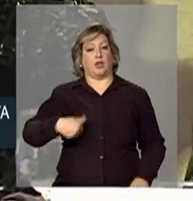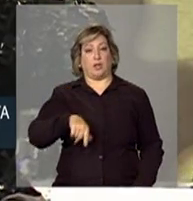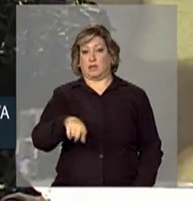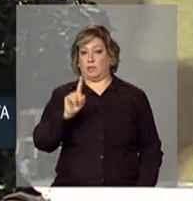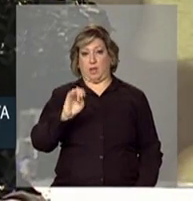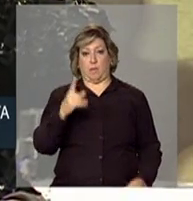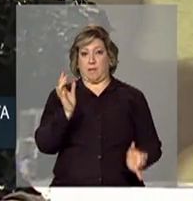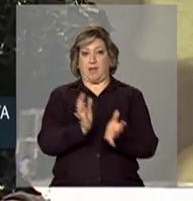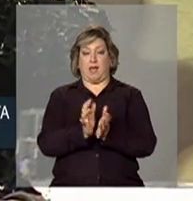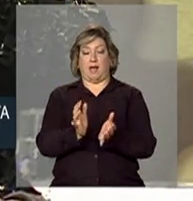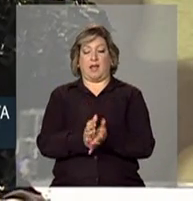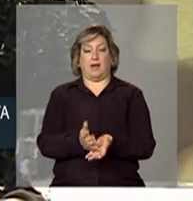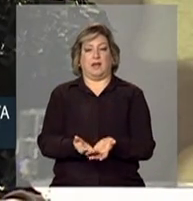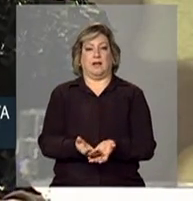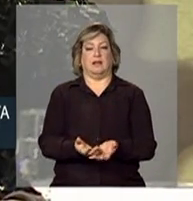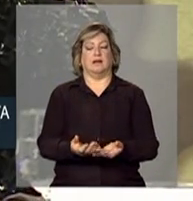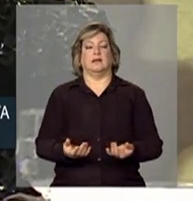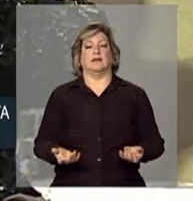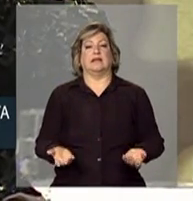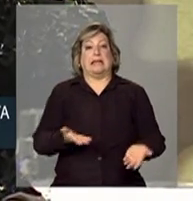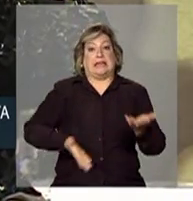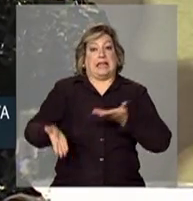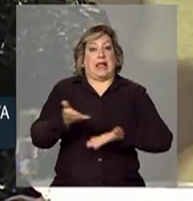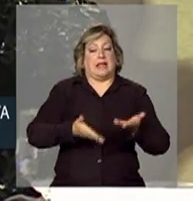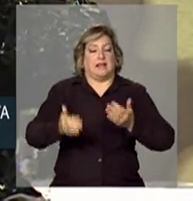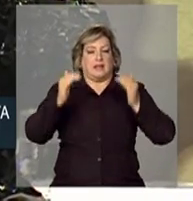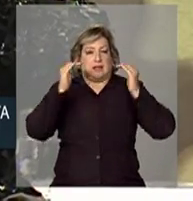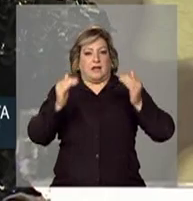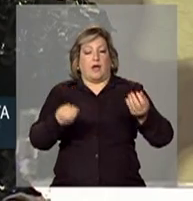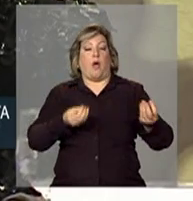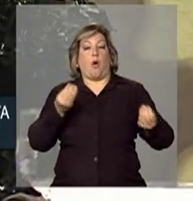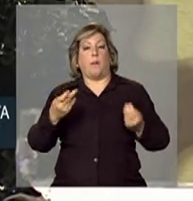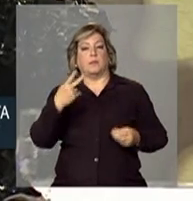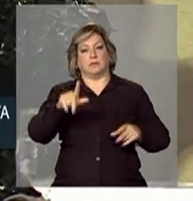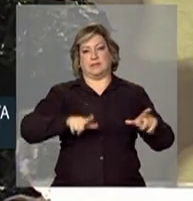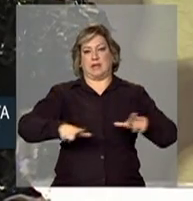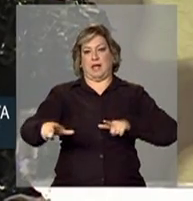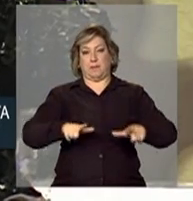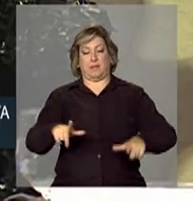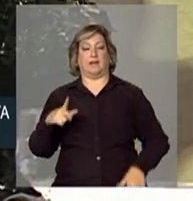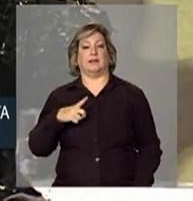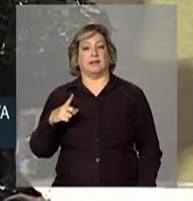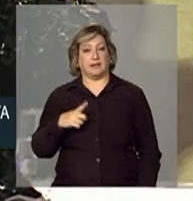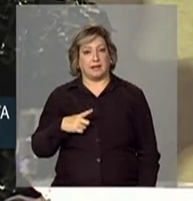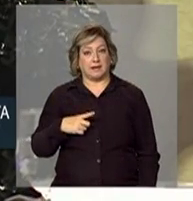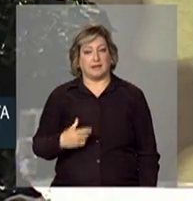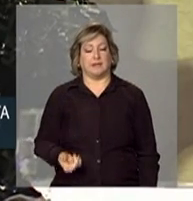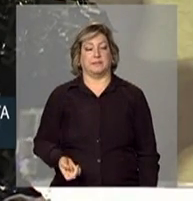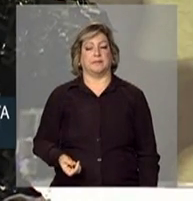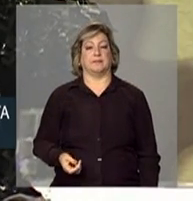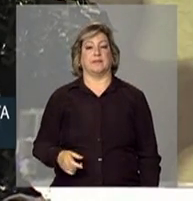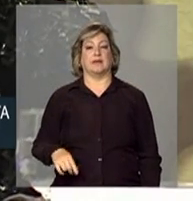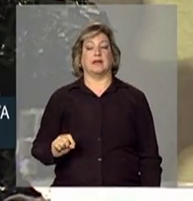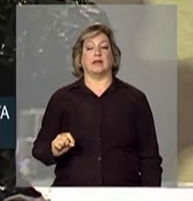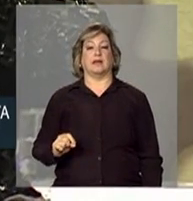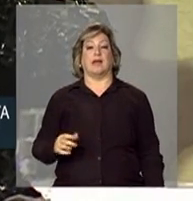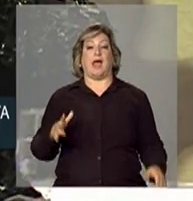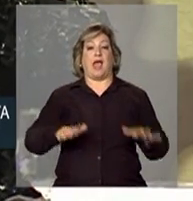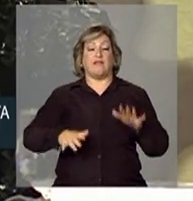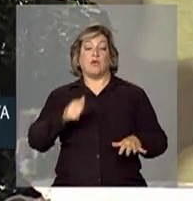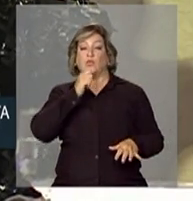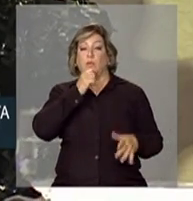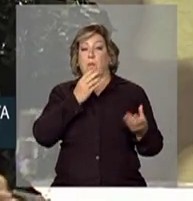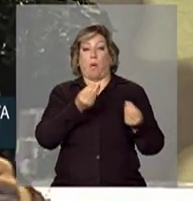uma área nem sempre tratada com a nobreza que a sua tarefa tem, nem sempre tem os melhores